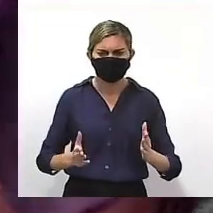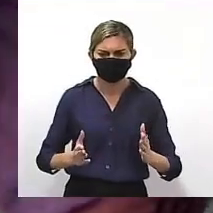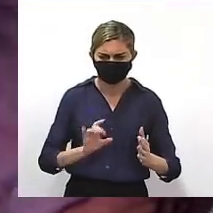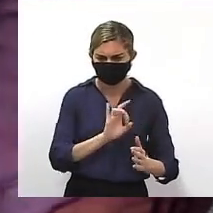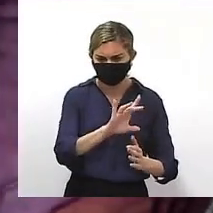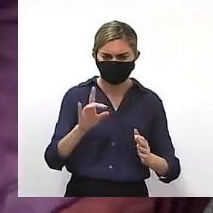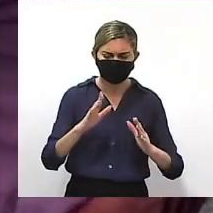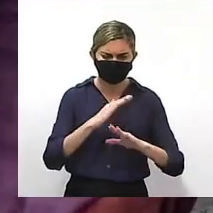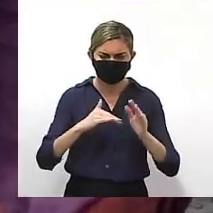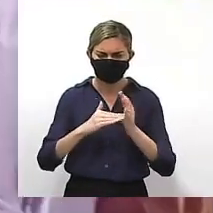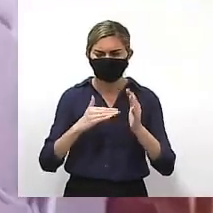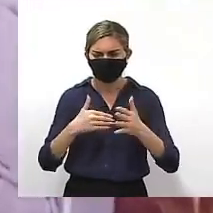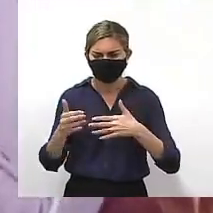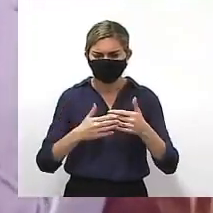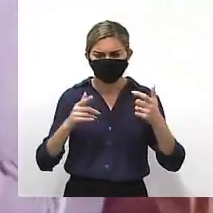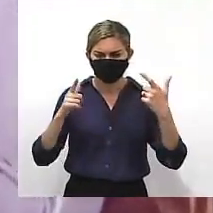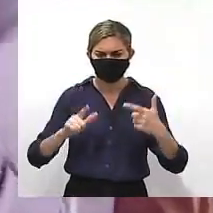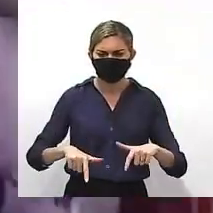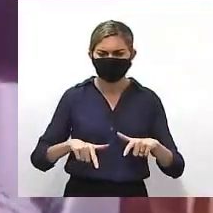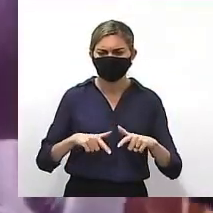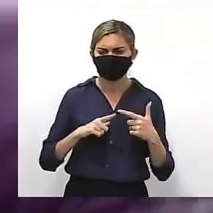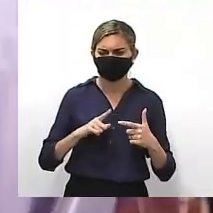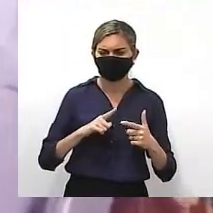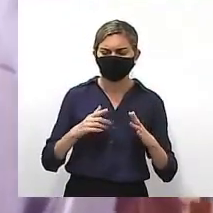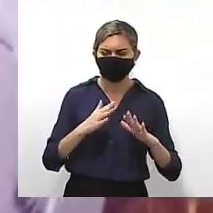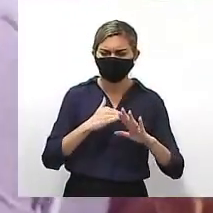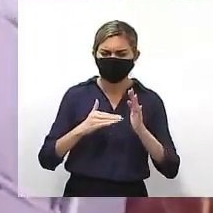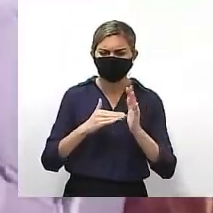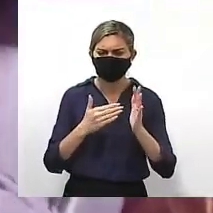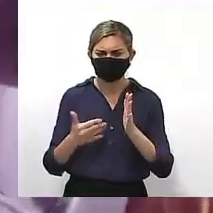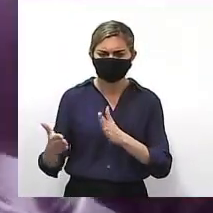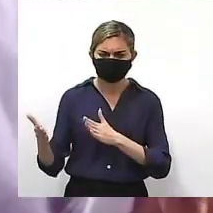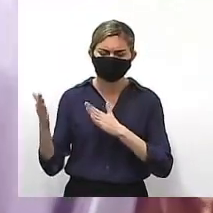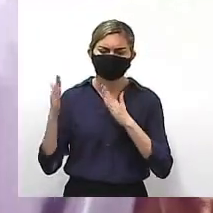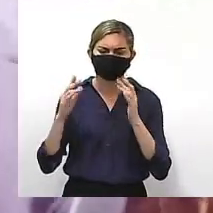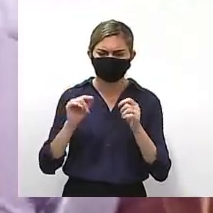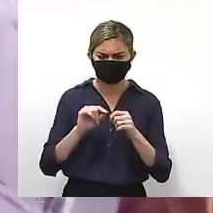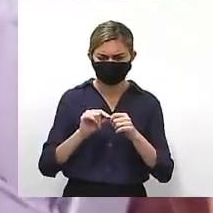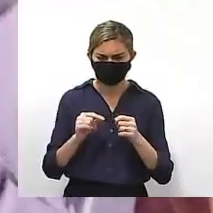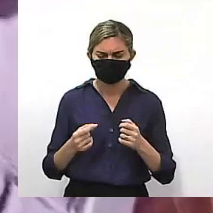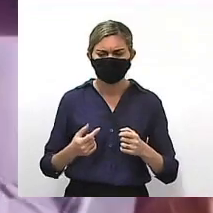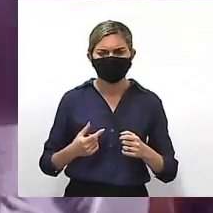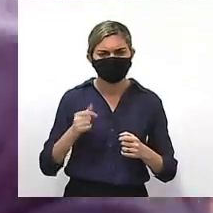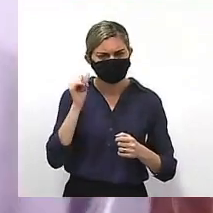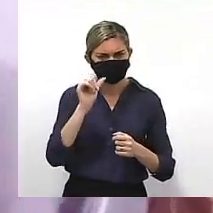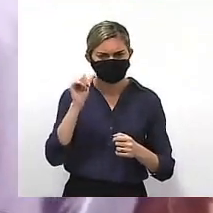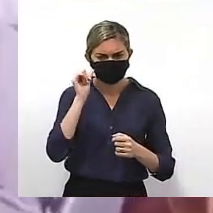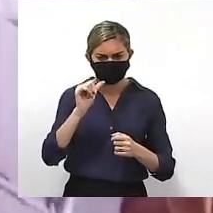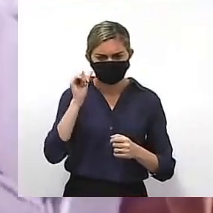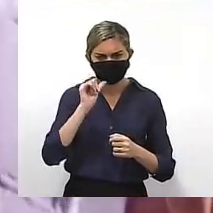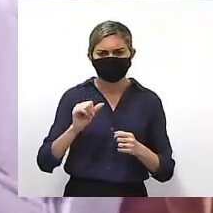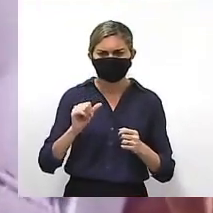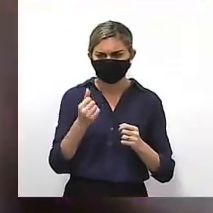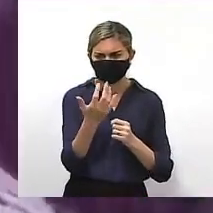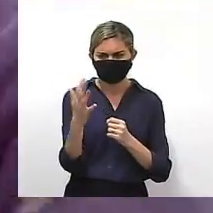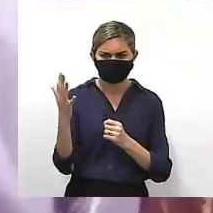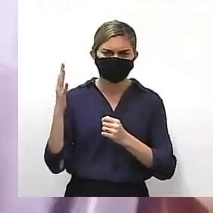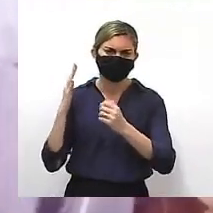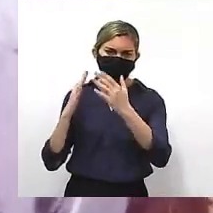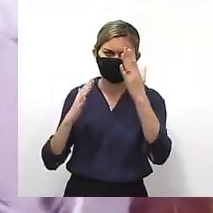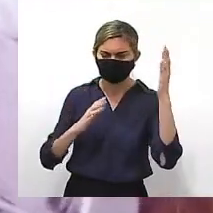em todo e qualquer lugar da cidade, estará a força das mulheres da Ilha de